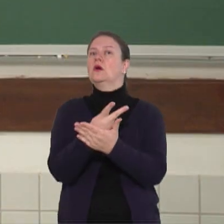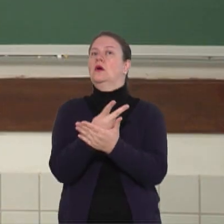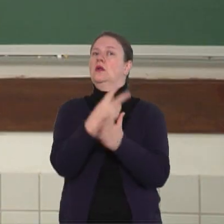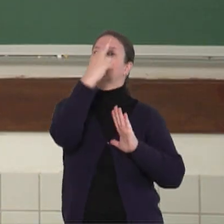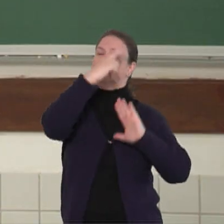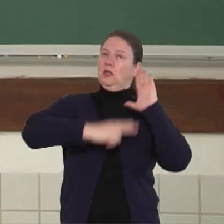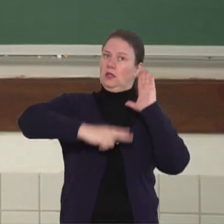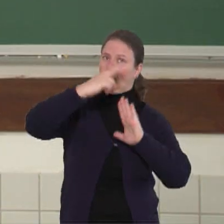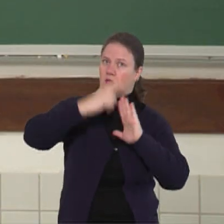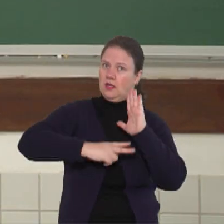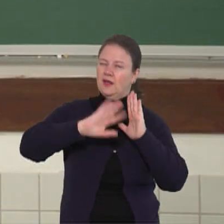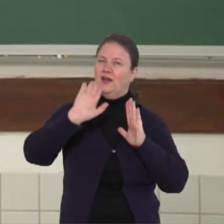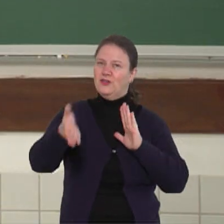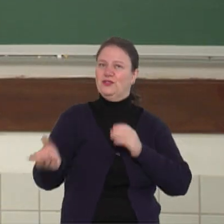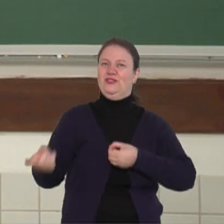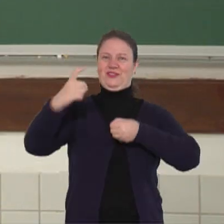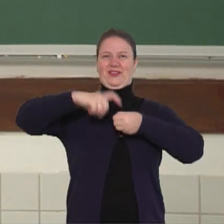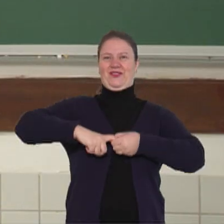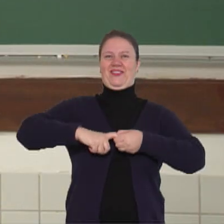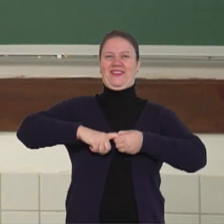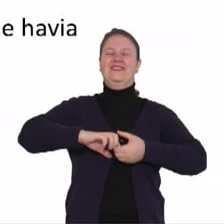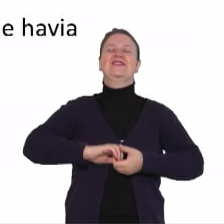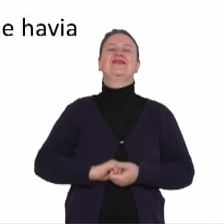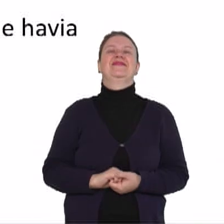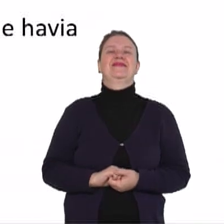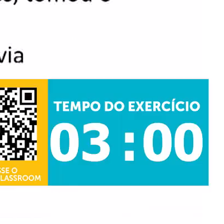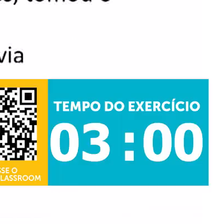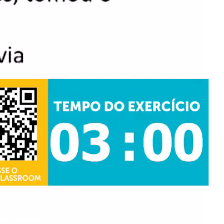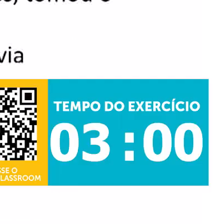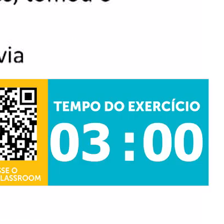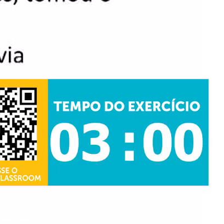uma lidinha aí e a gente já volta para solucionar mais essa.